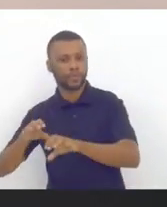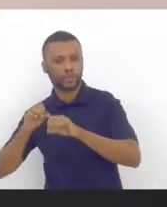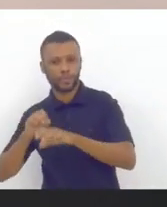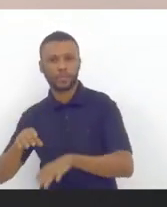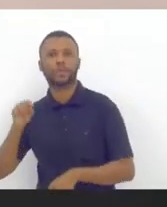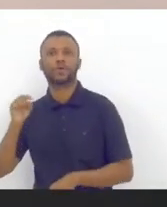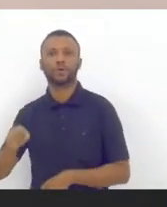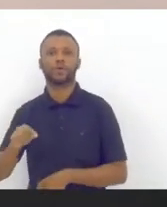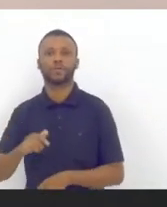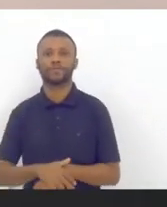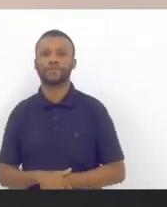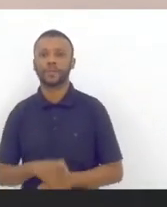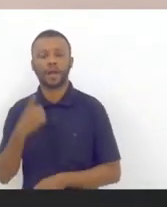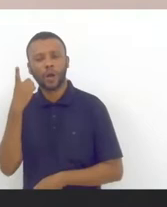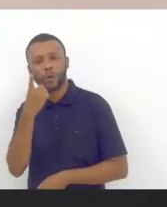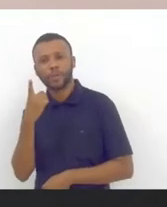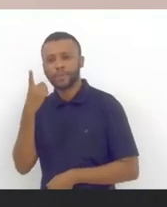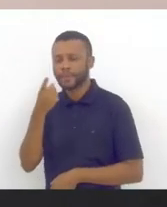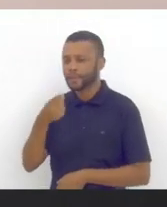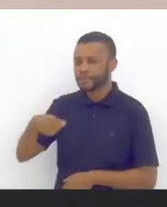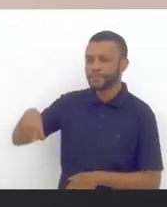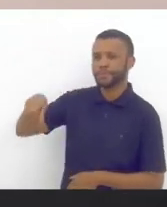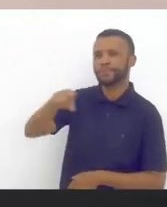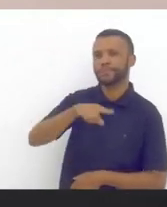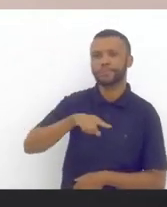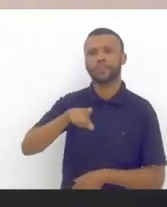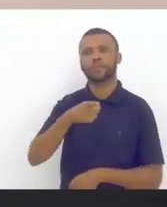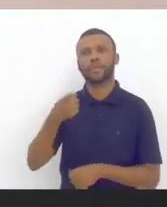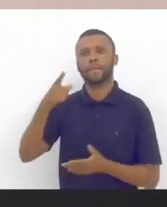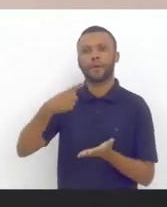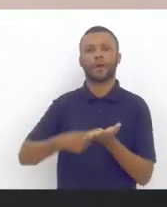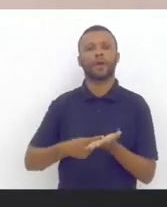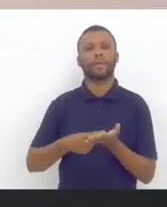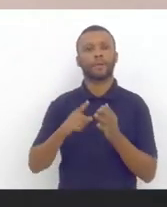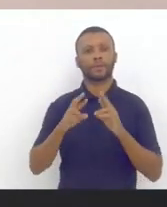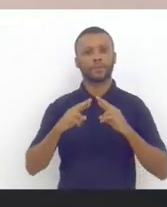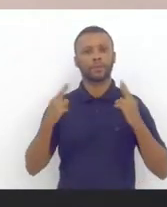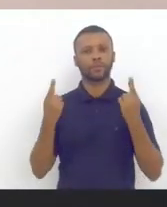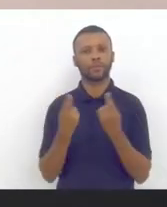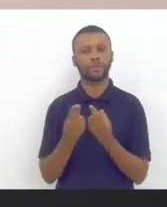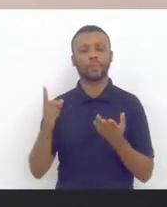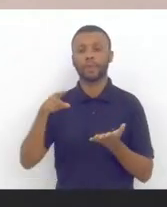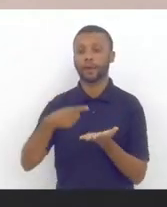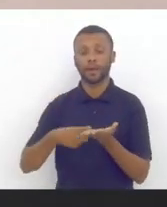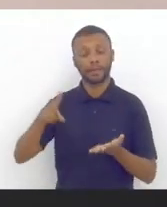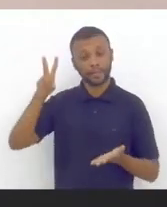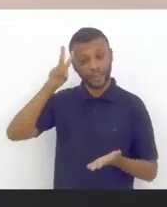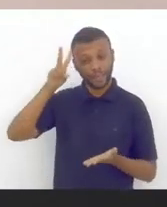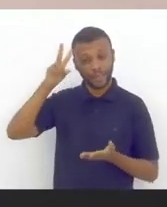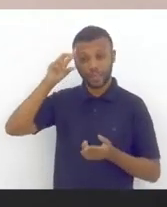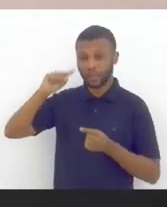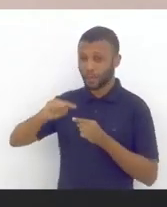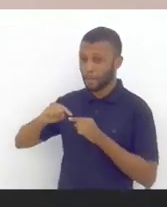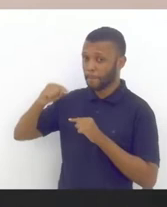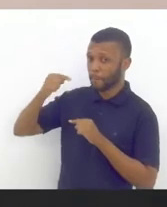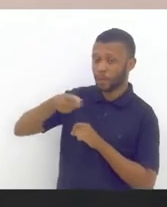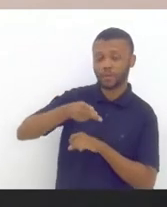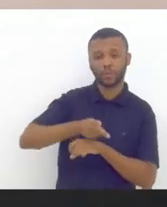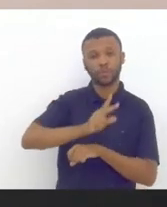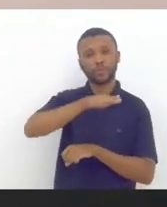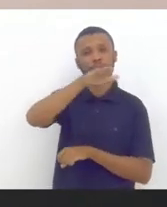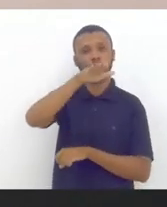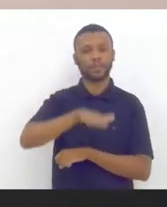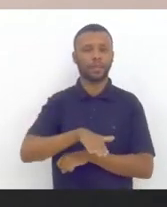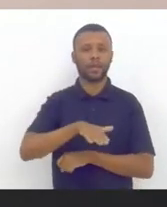senhores deputados, para se reunirem na segunda-feira próxima, às 14